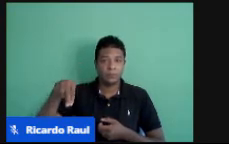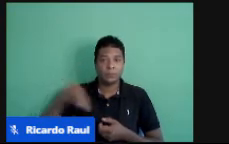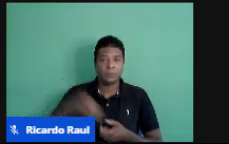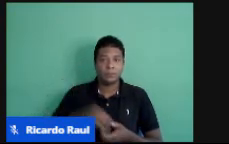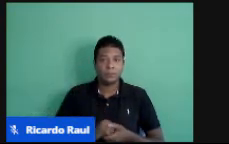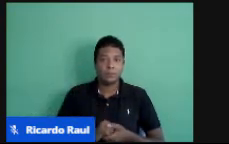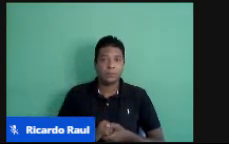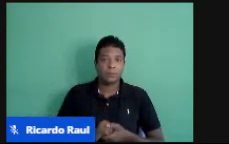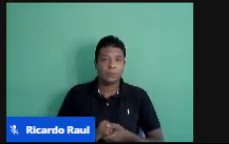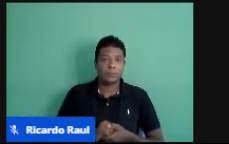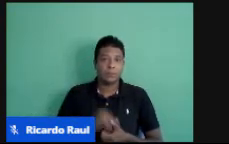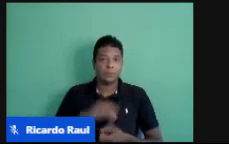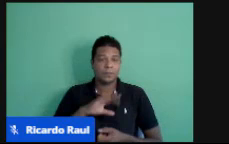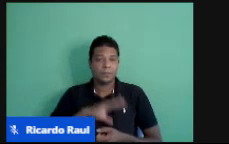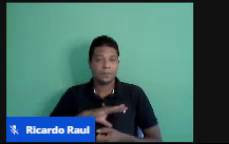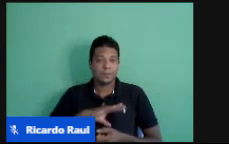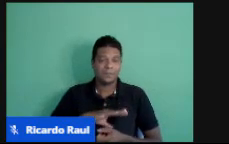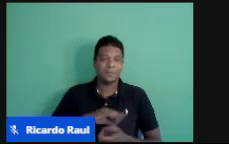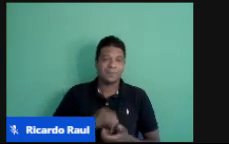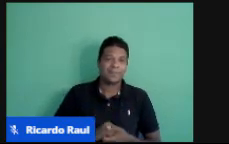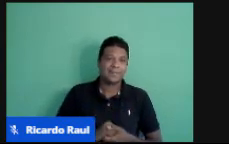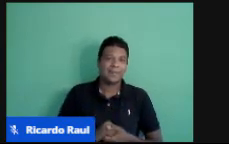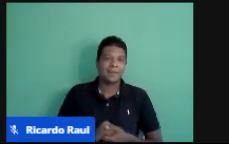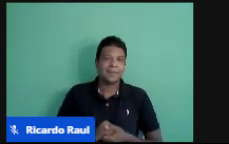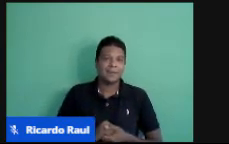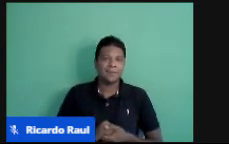no português seria Telegram.